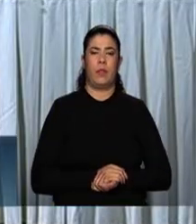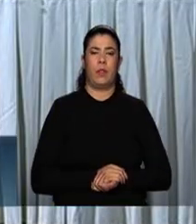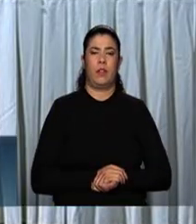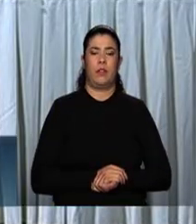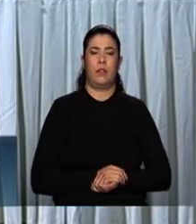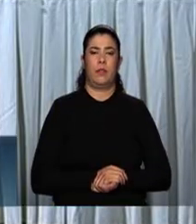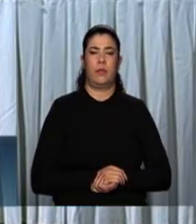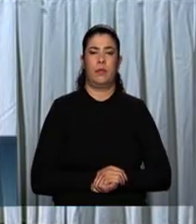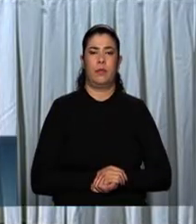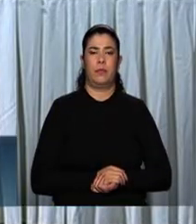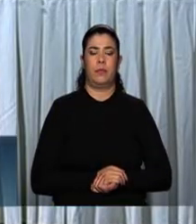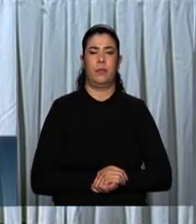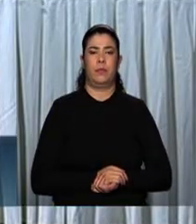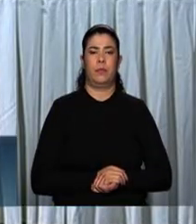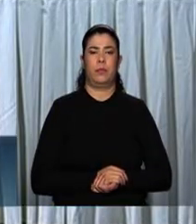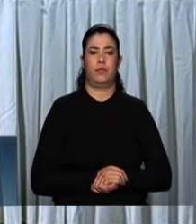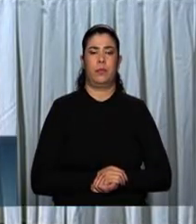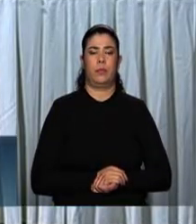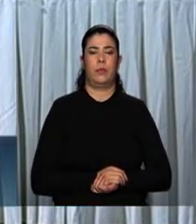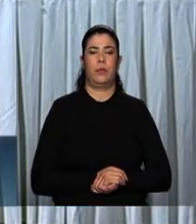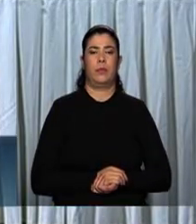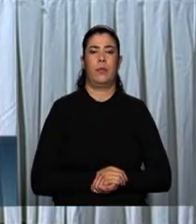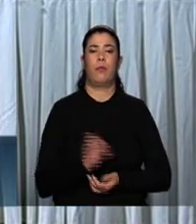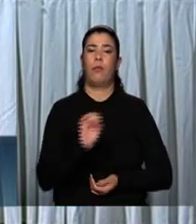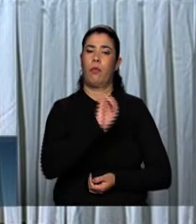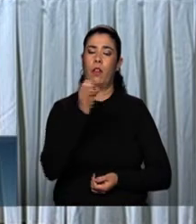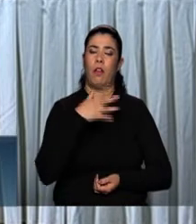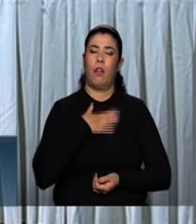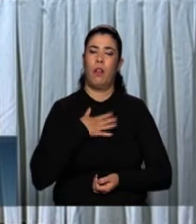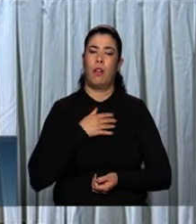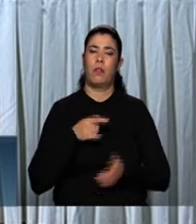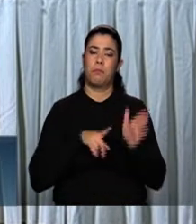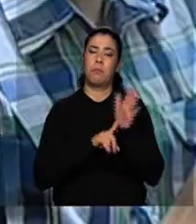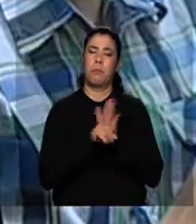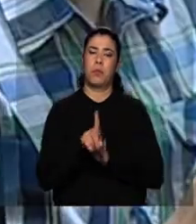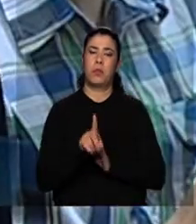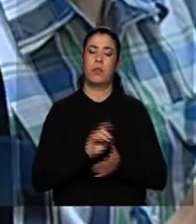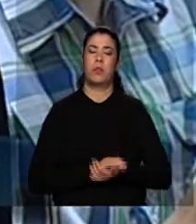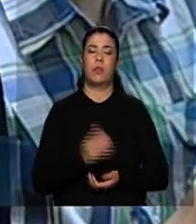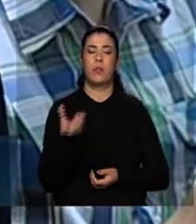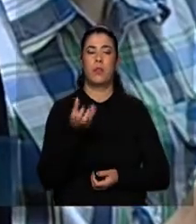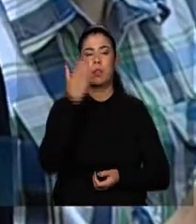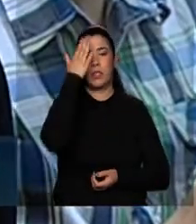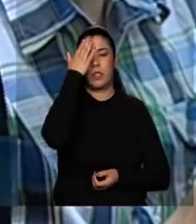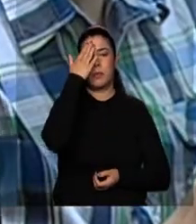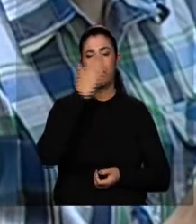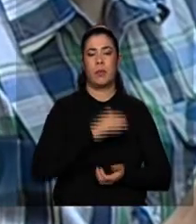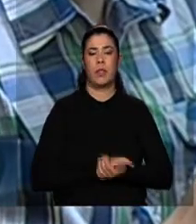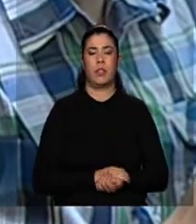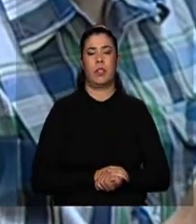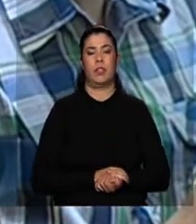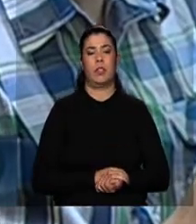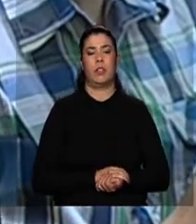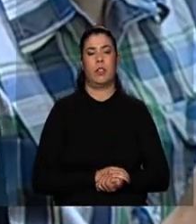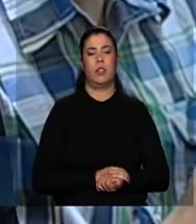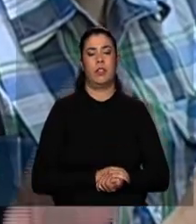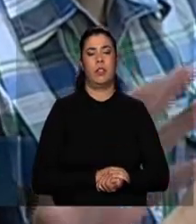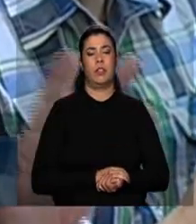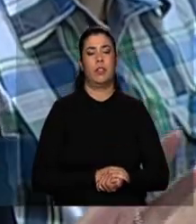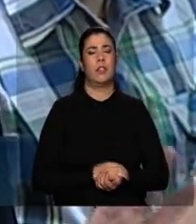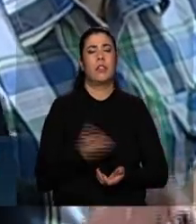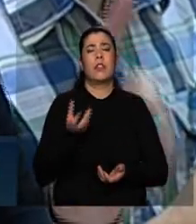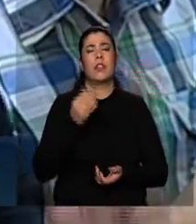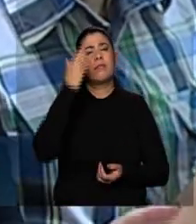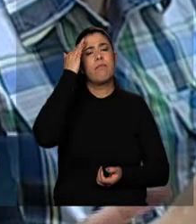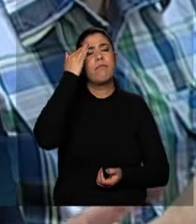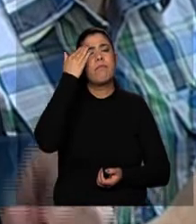Renata Jornal Globo. Eu queria saber, na verdade, queria